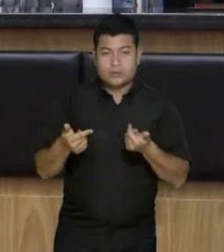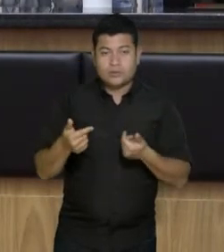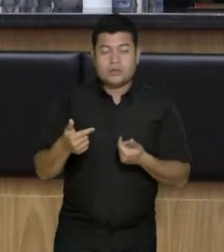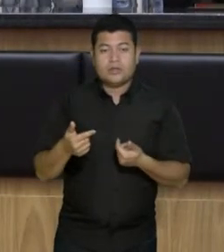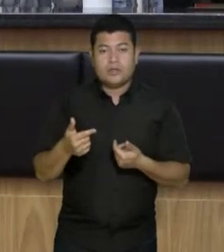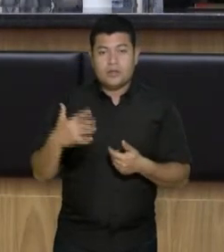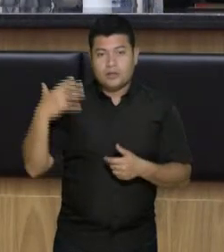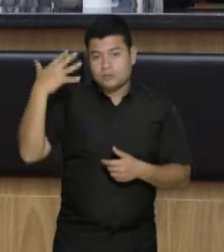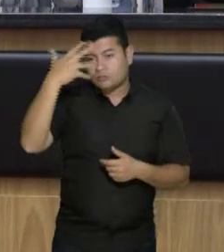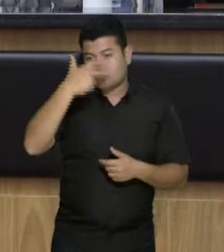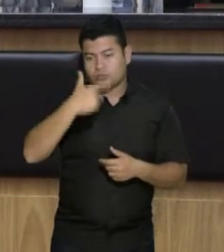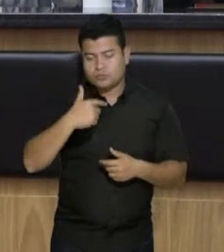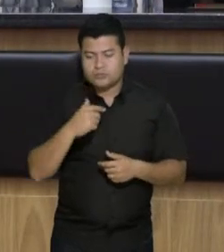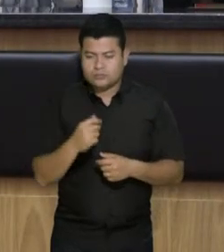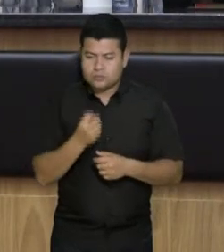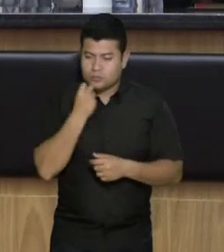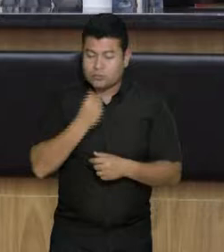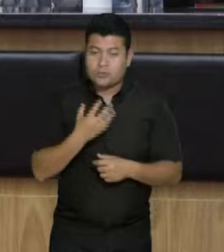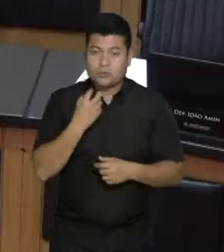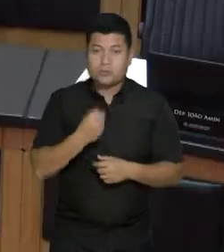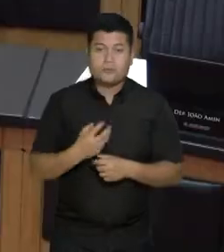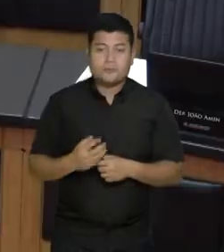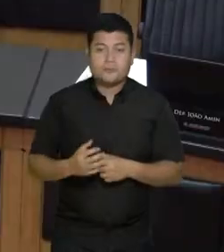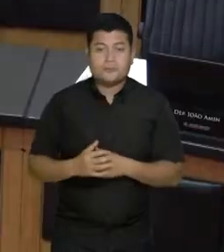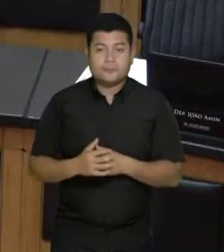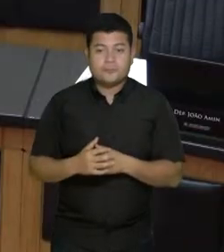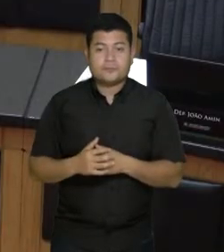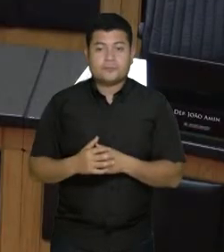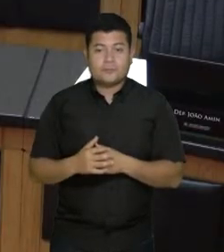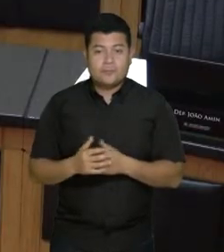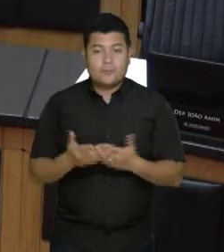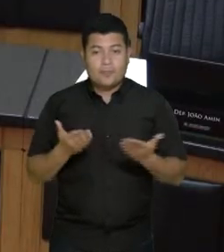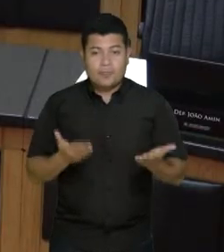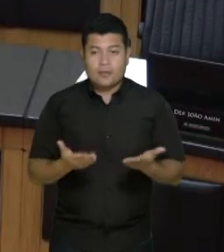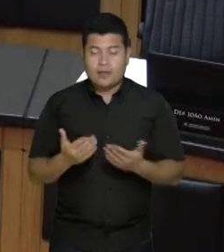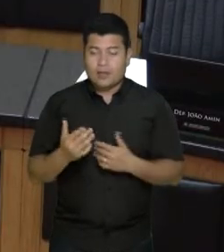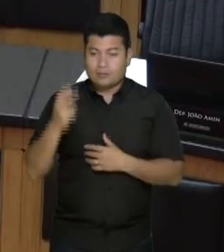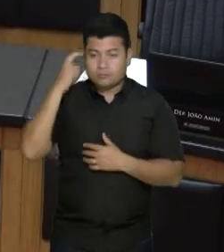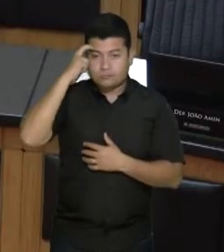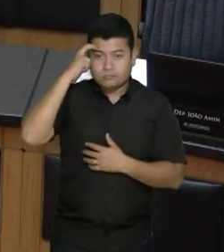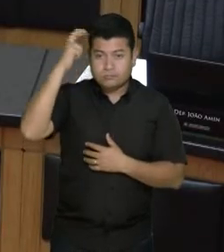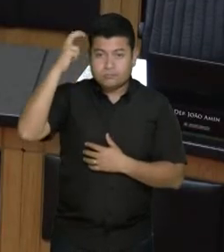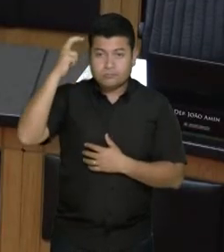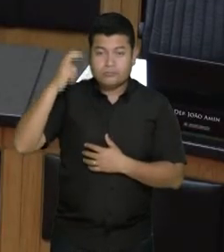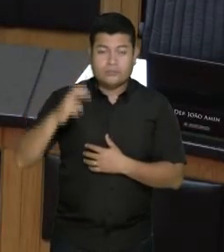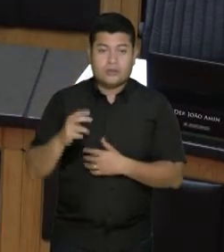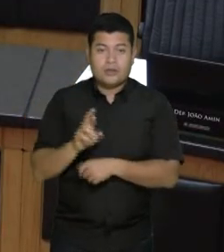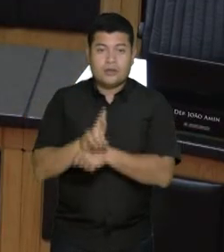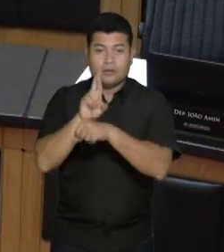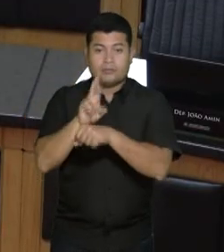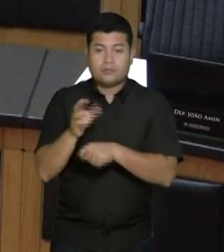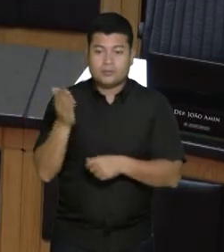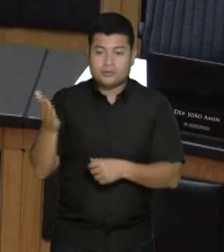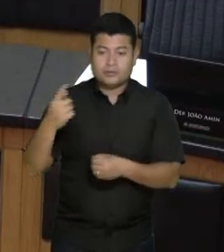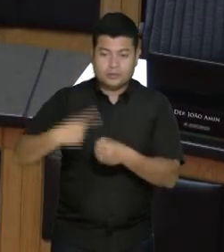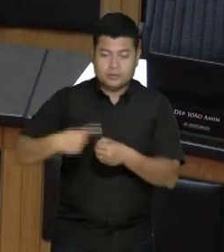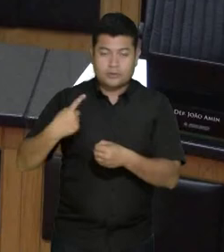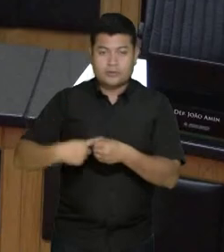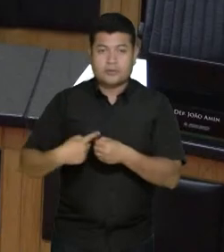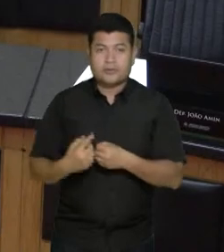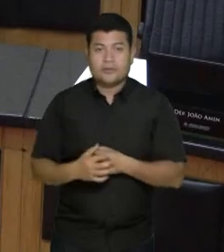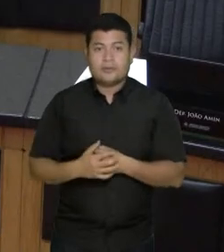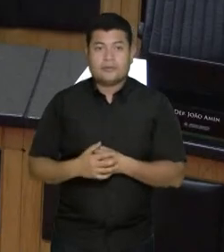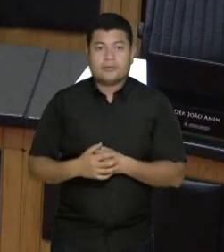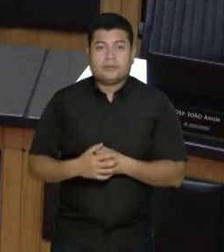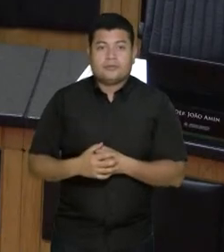com a sua maestria. Meninas bonitas, meninas inteligentes, que representam Palmeira, uma das cidades que, quando